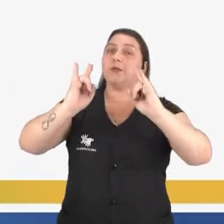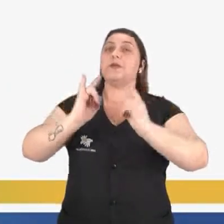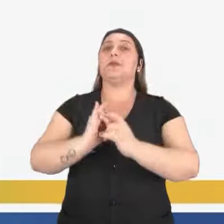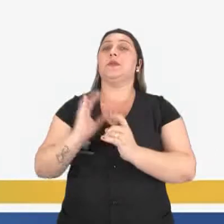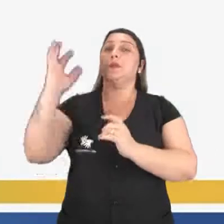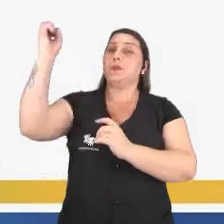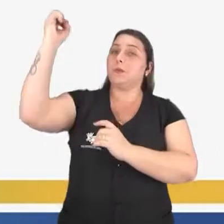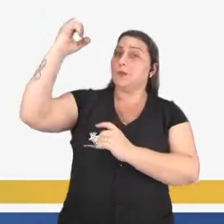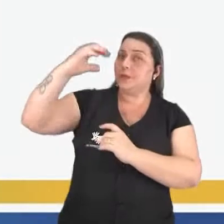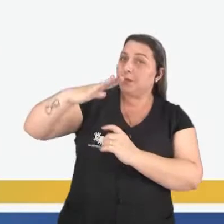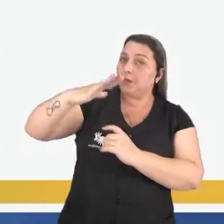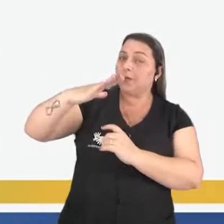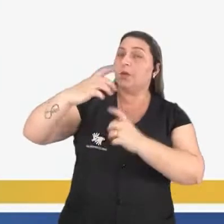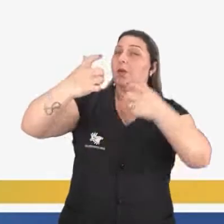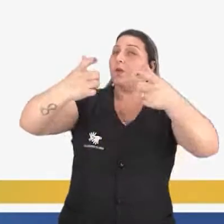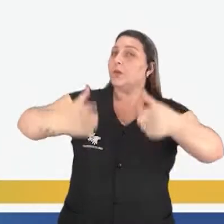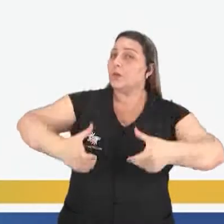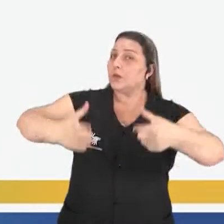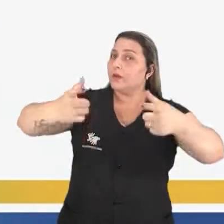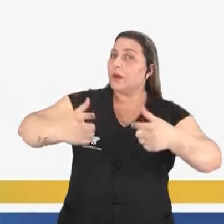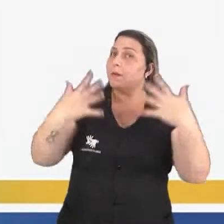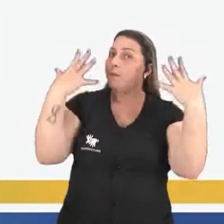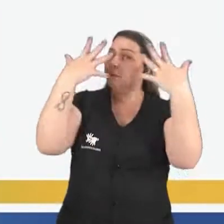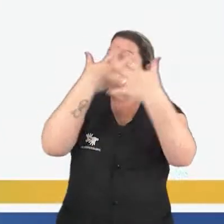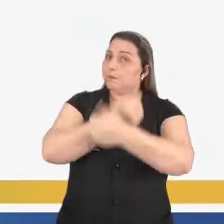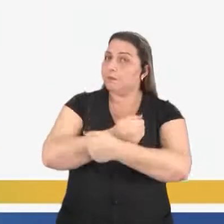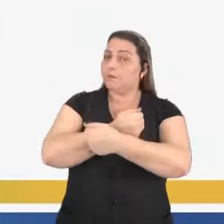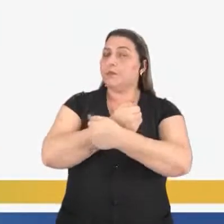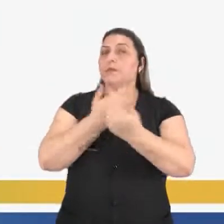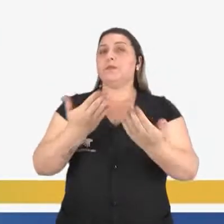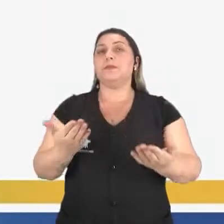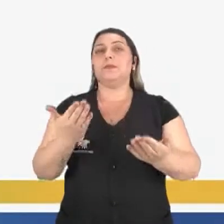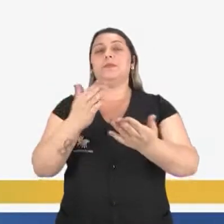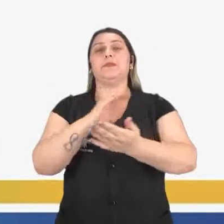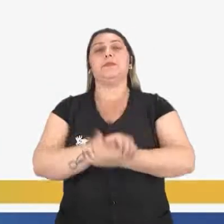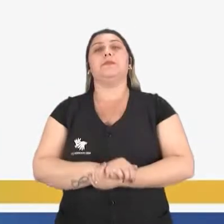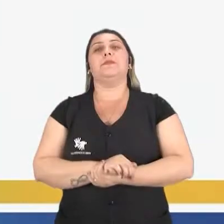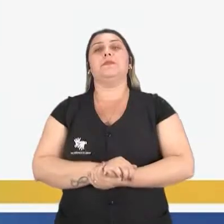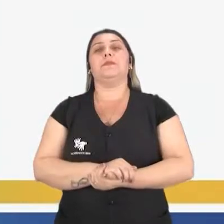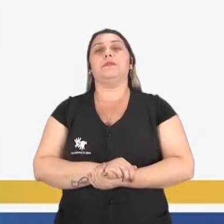muita iluminação, um lugar muito lindo, muito